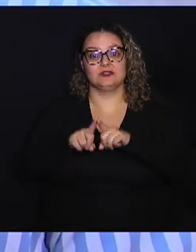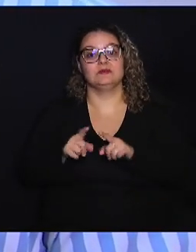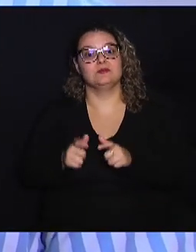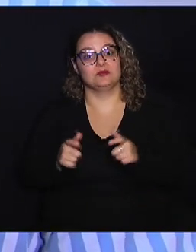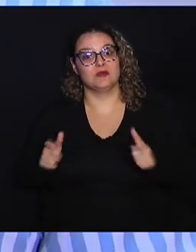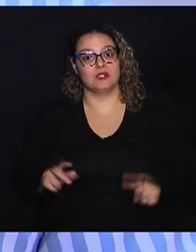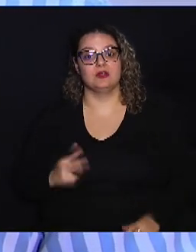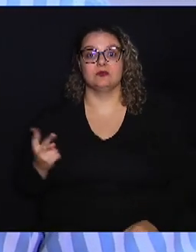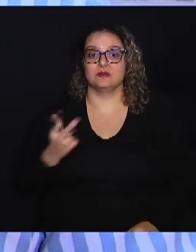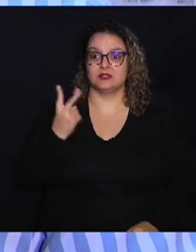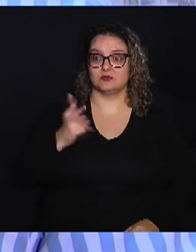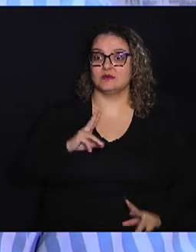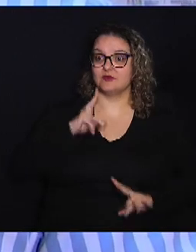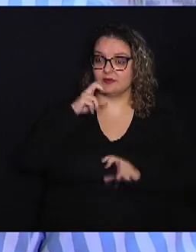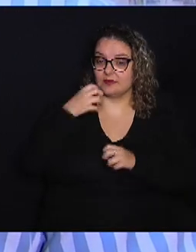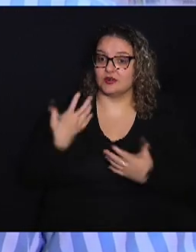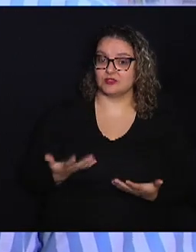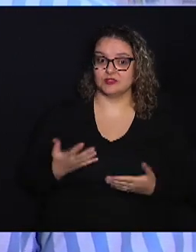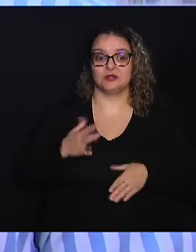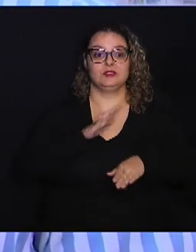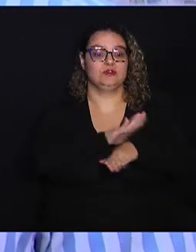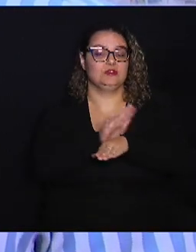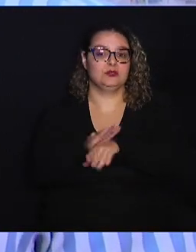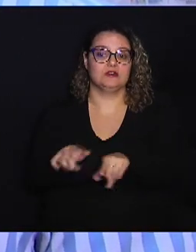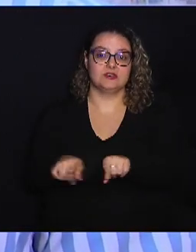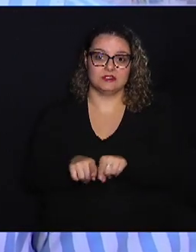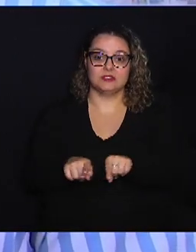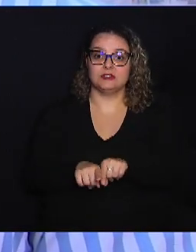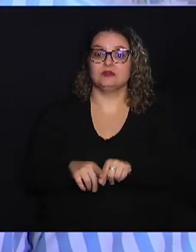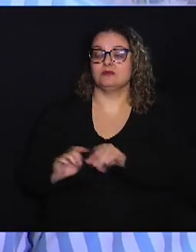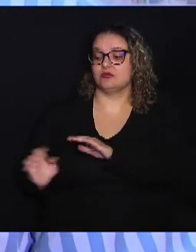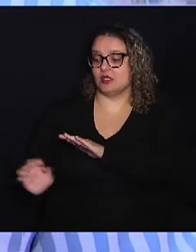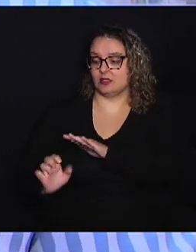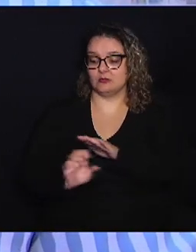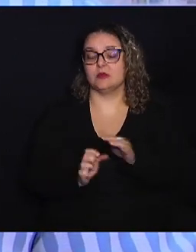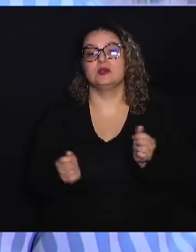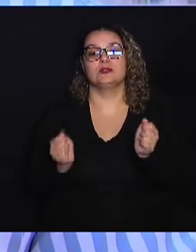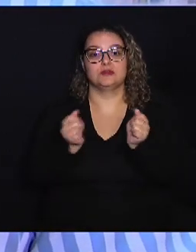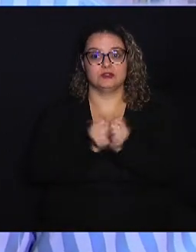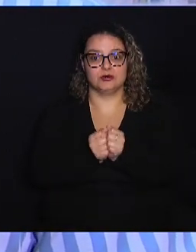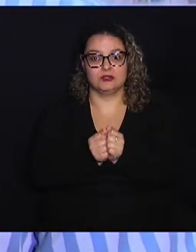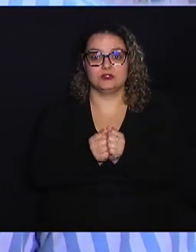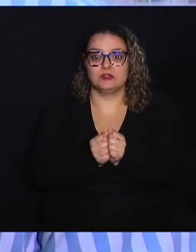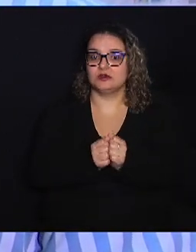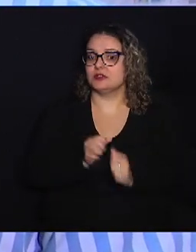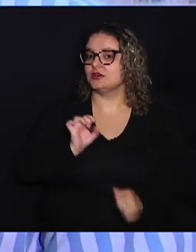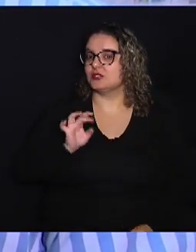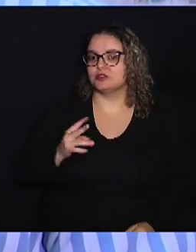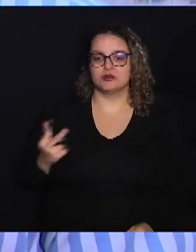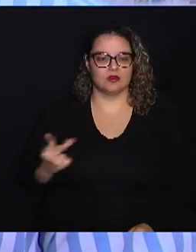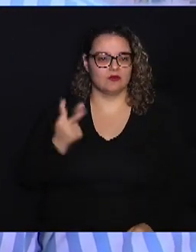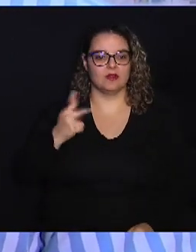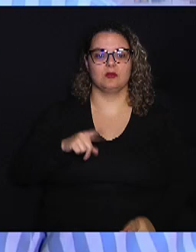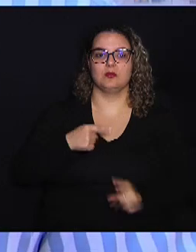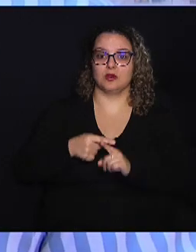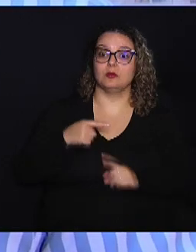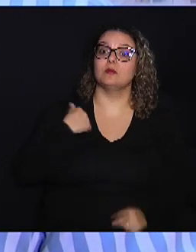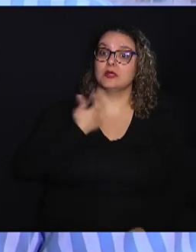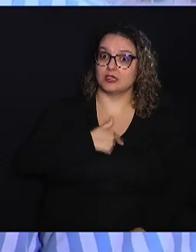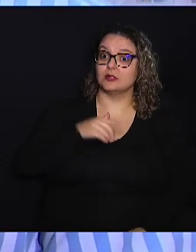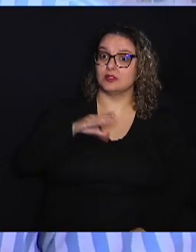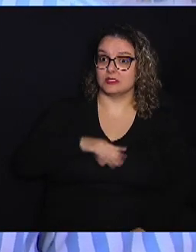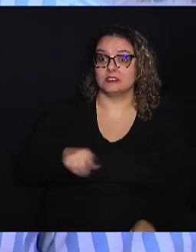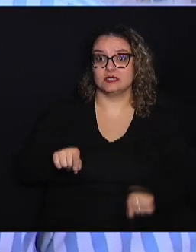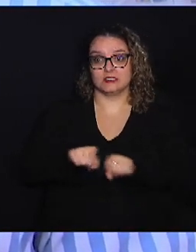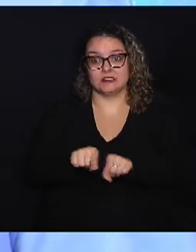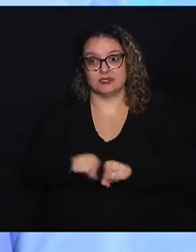mais valorosa, contribuindo também com as empresas que estão em conjunto. Isso só dá valor positivo para a nossa cidade e também